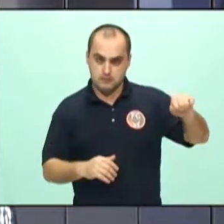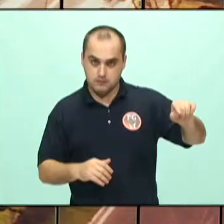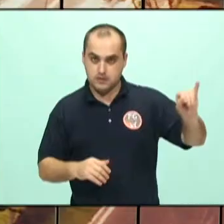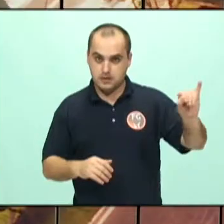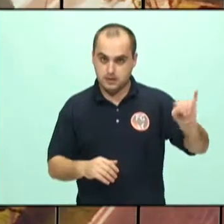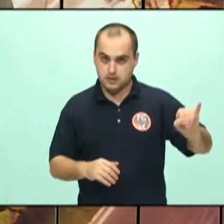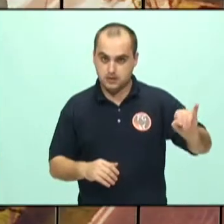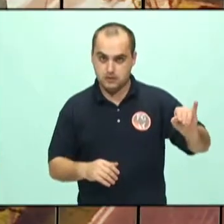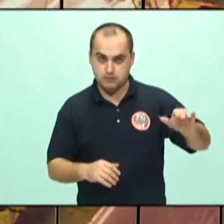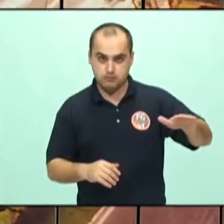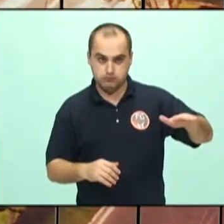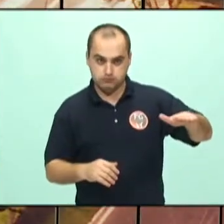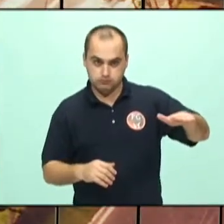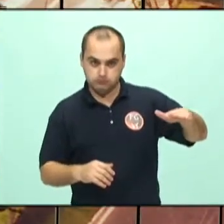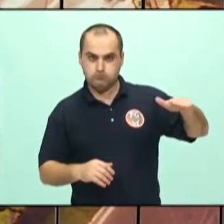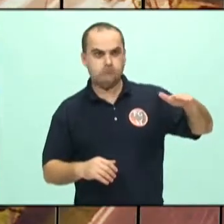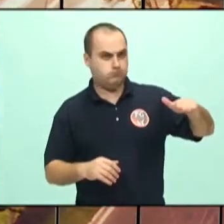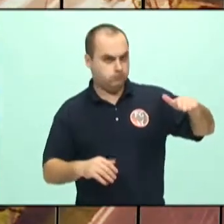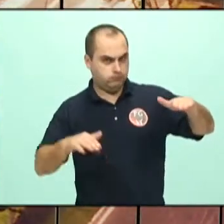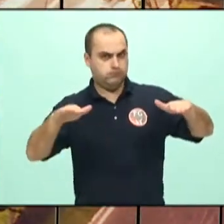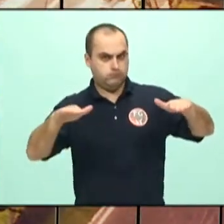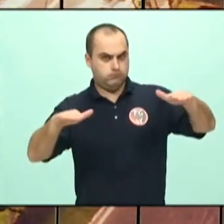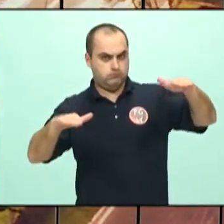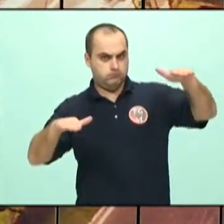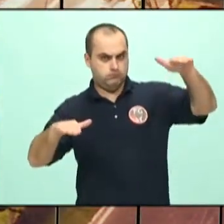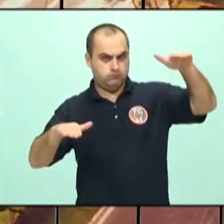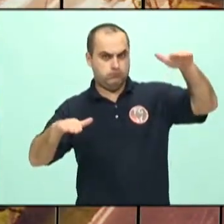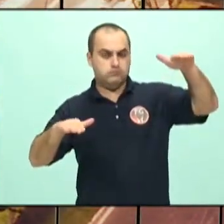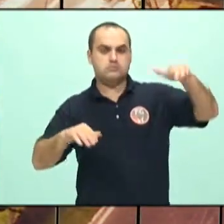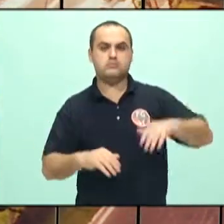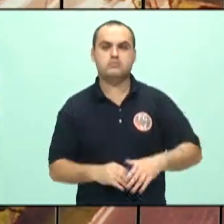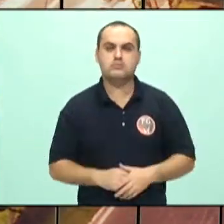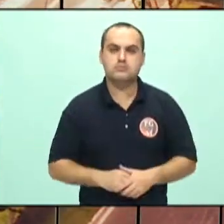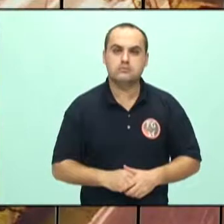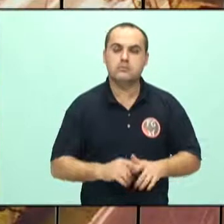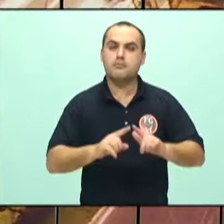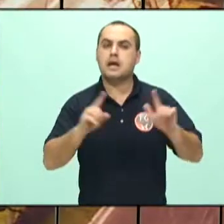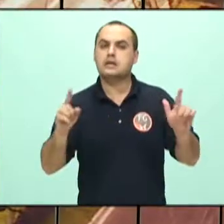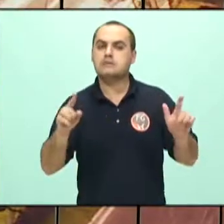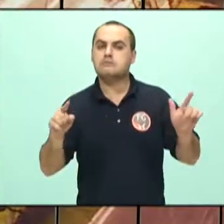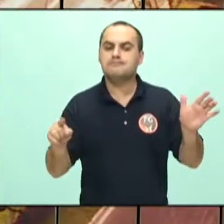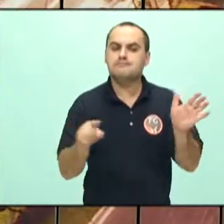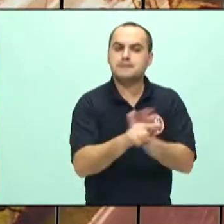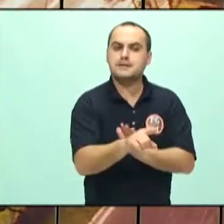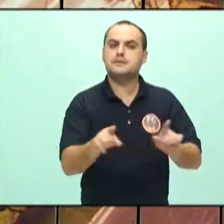acredito que a gente esteja à frente bastante. Mas a questão também,